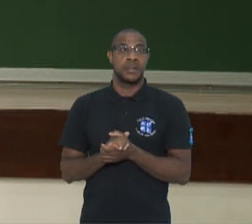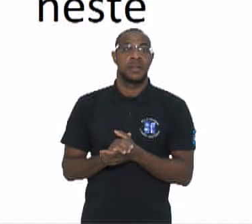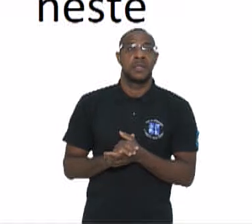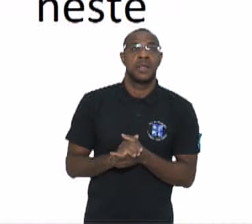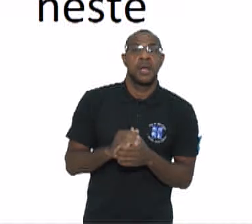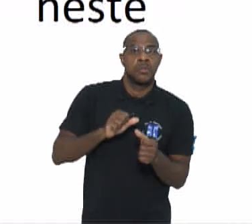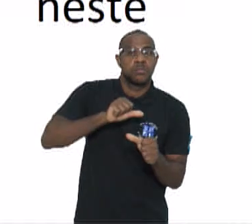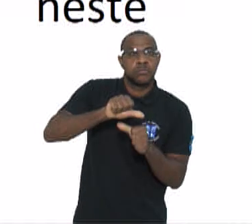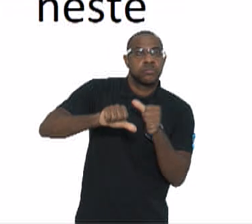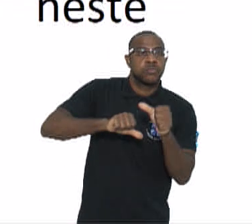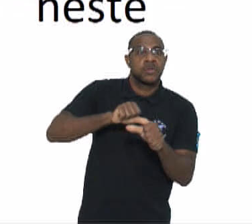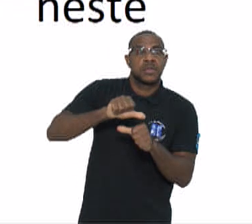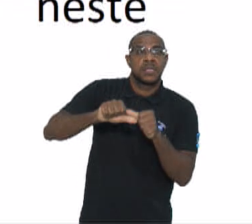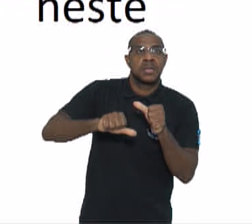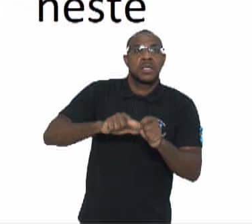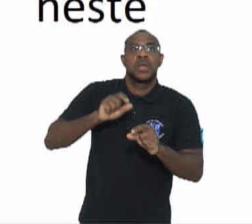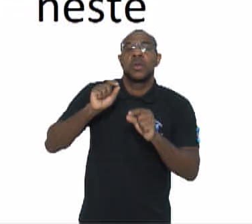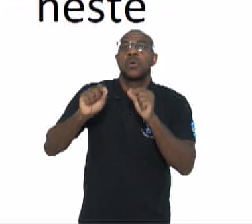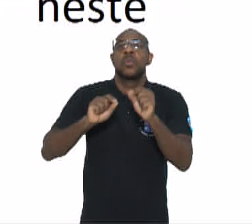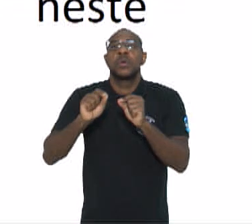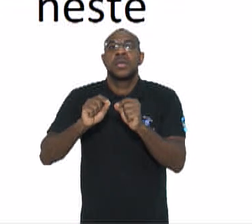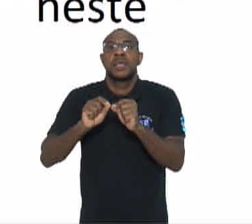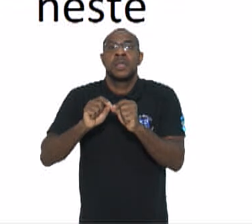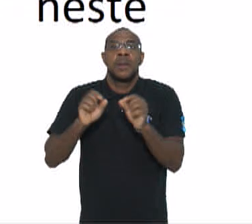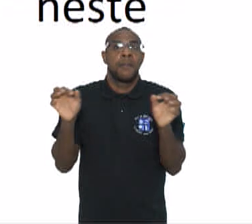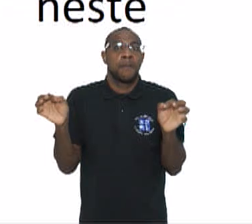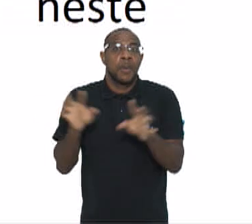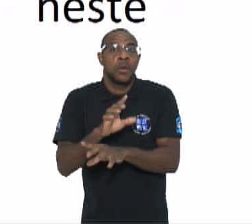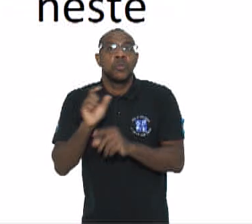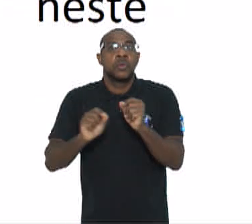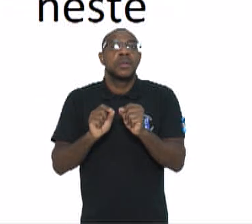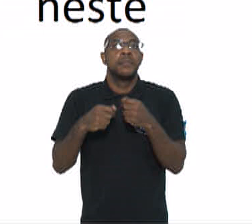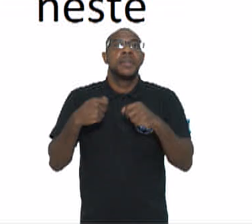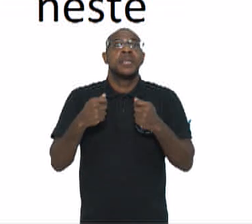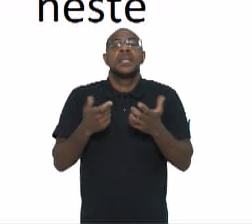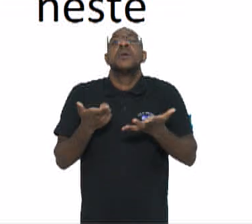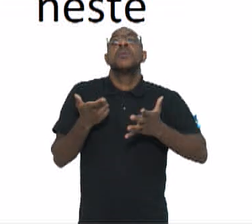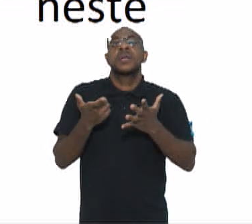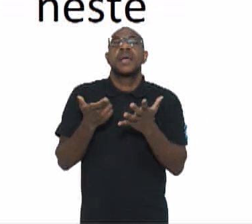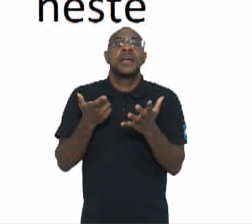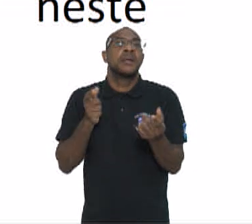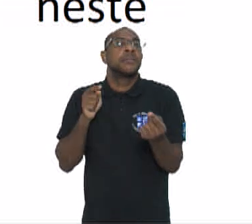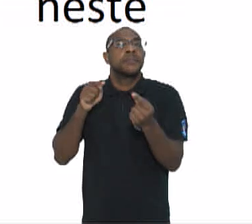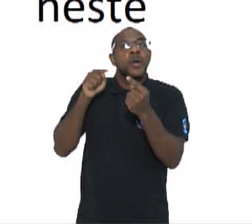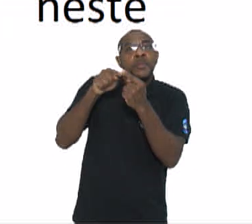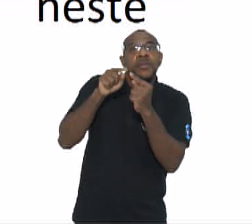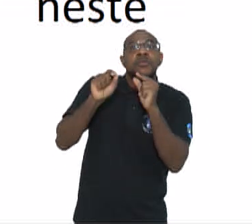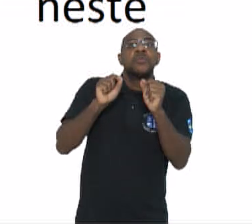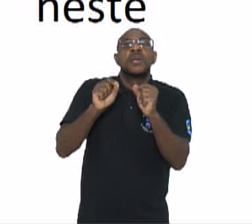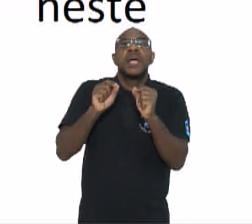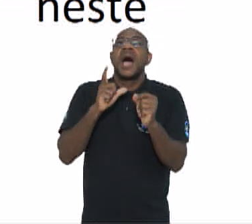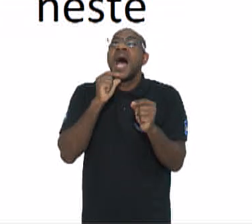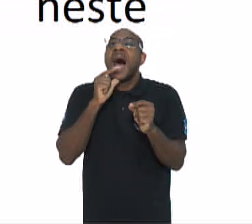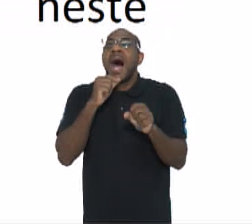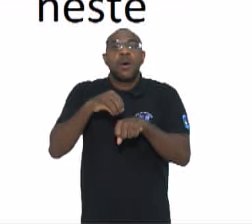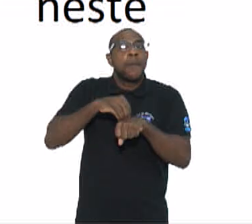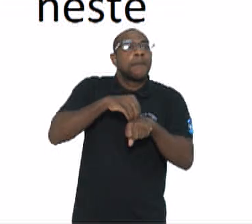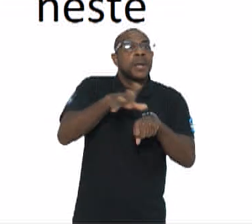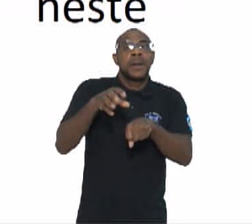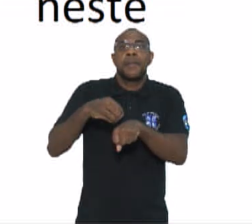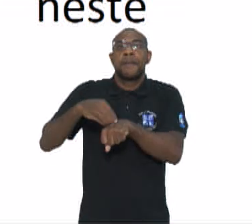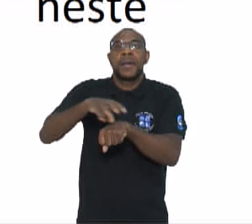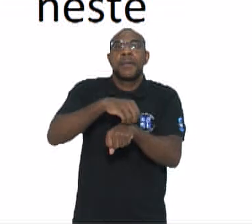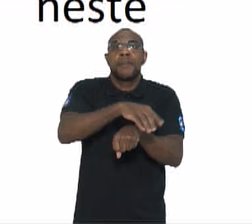será condicionada ao atingimento de metas, como a distribuição de água para 90% da população e acesso a